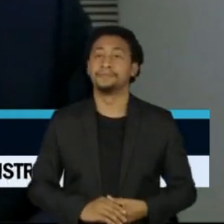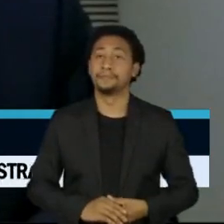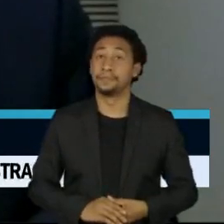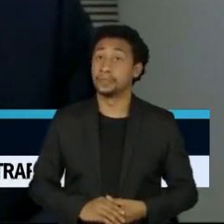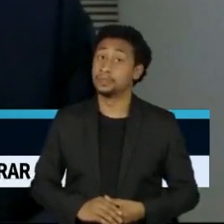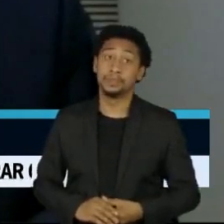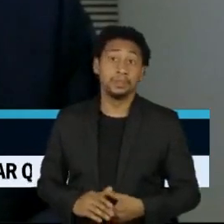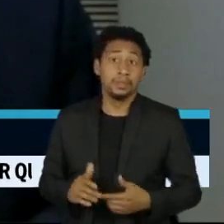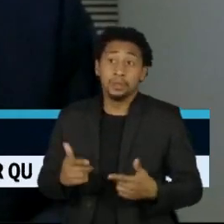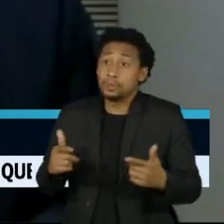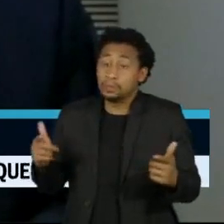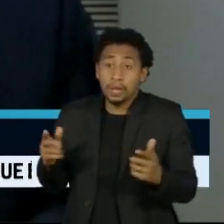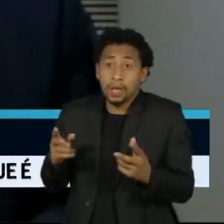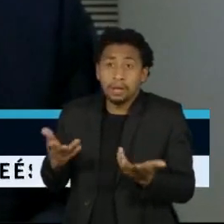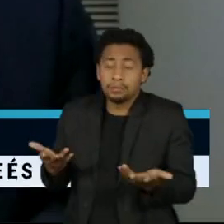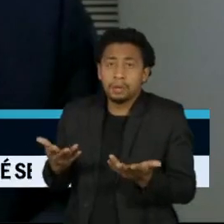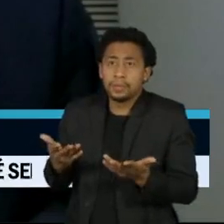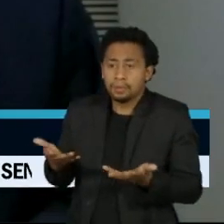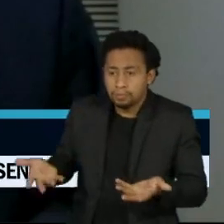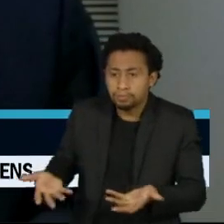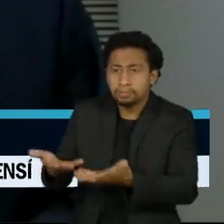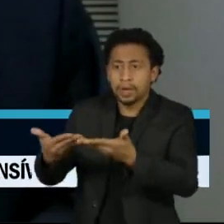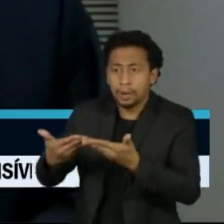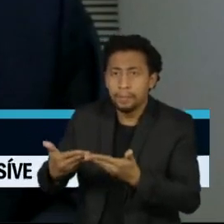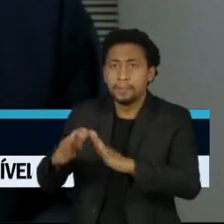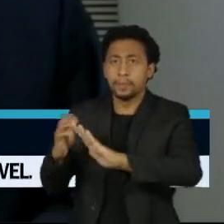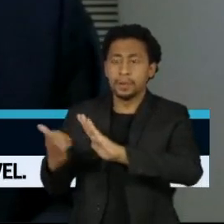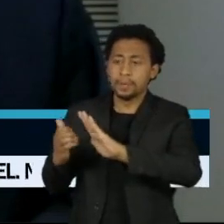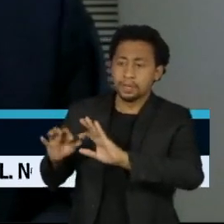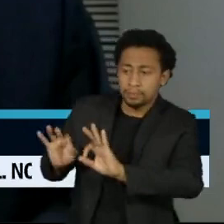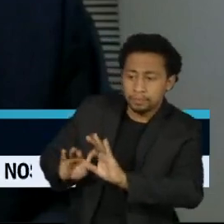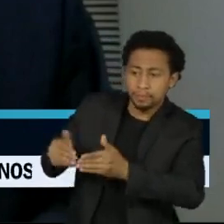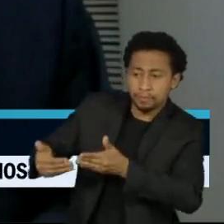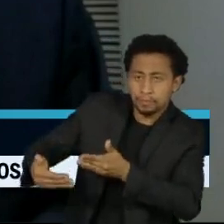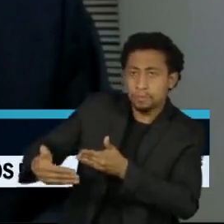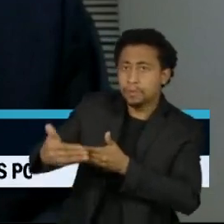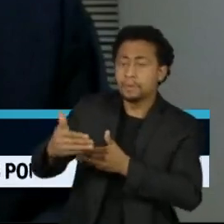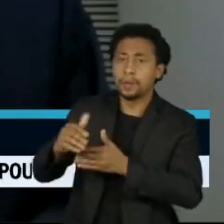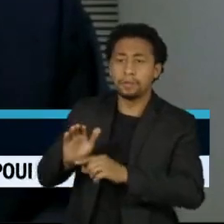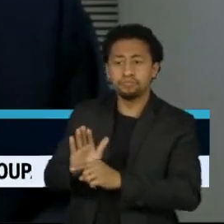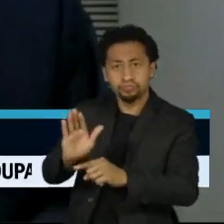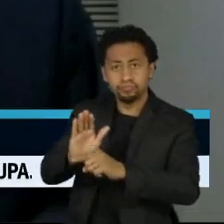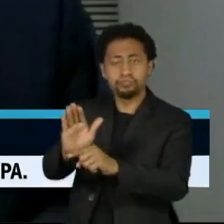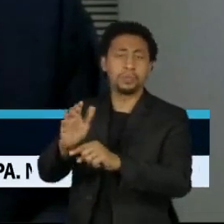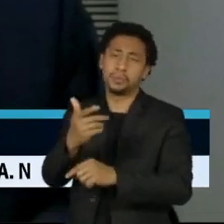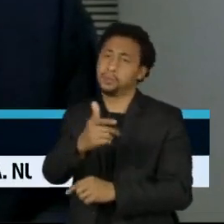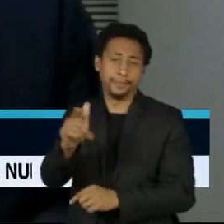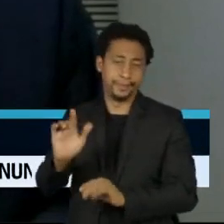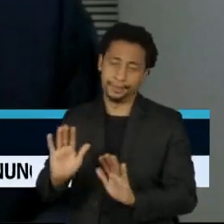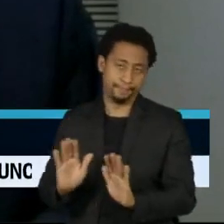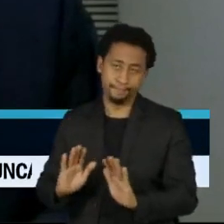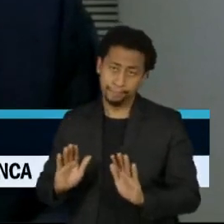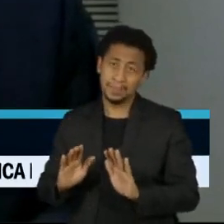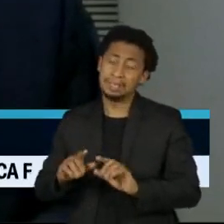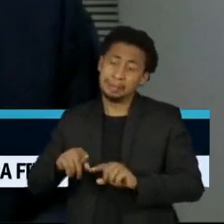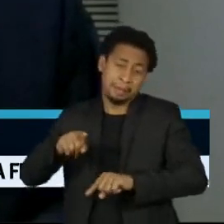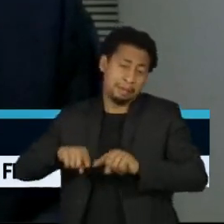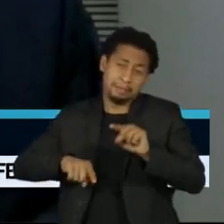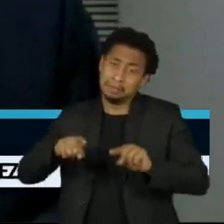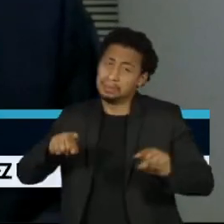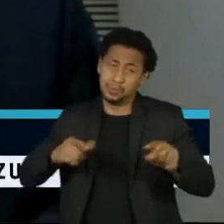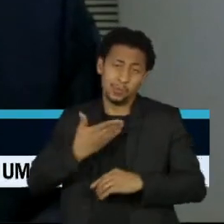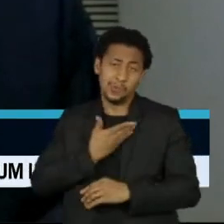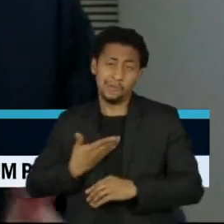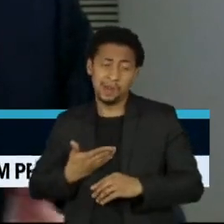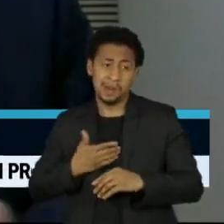uma continuidade de um plano de Estado, você tem oscilações de